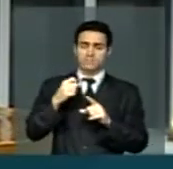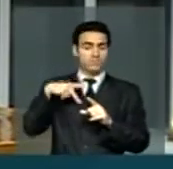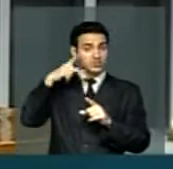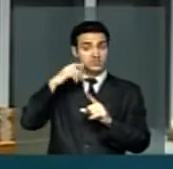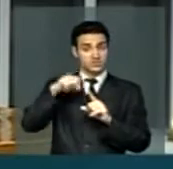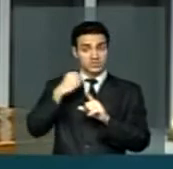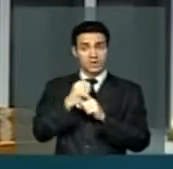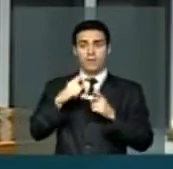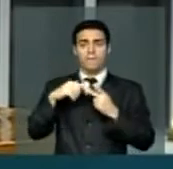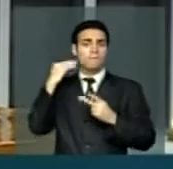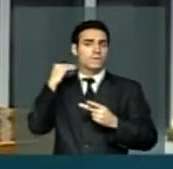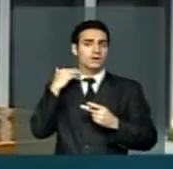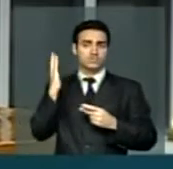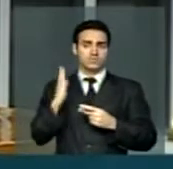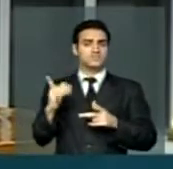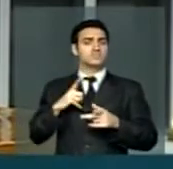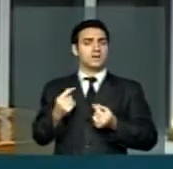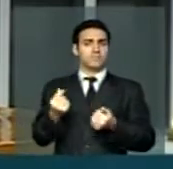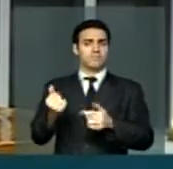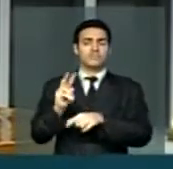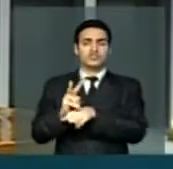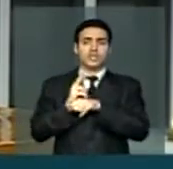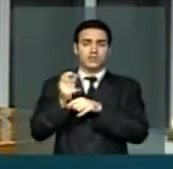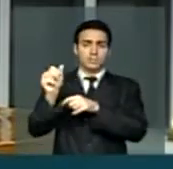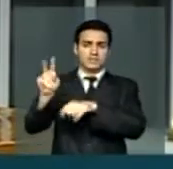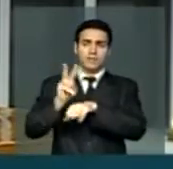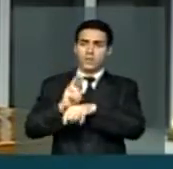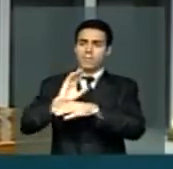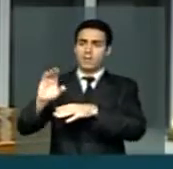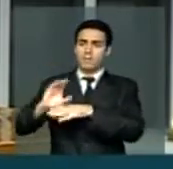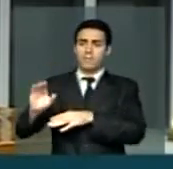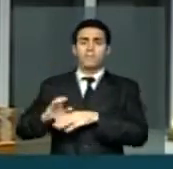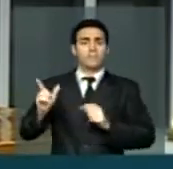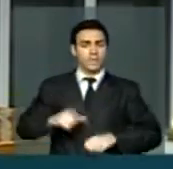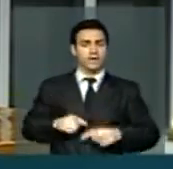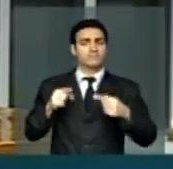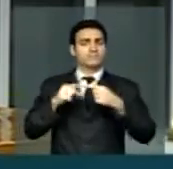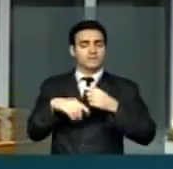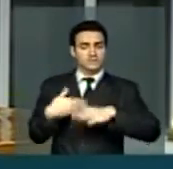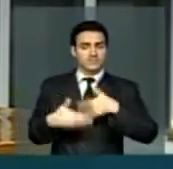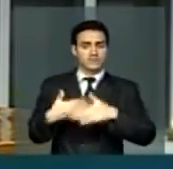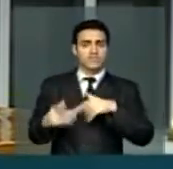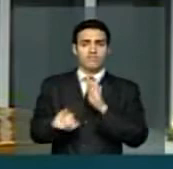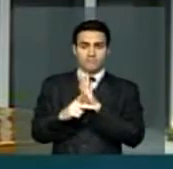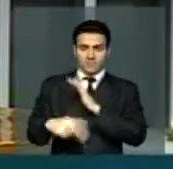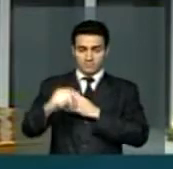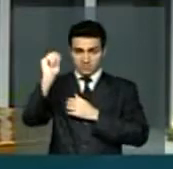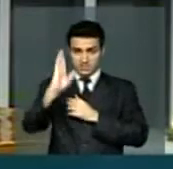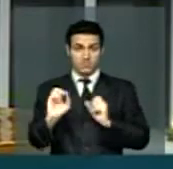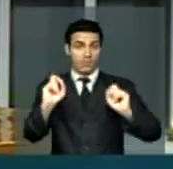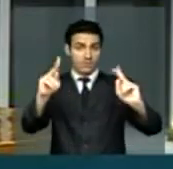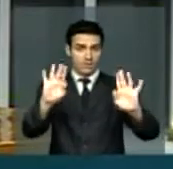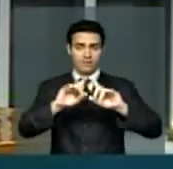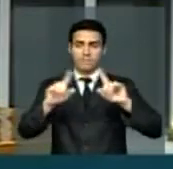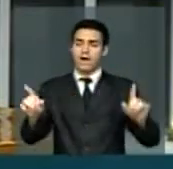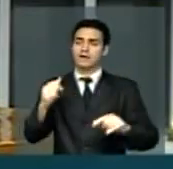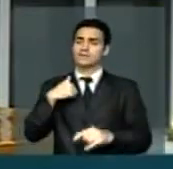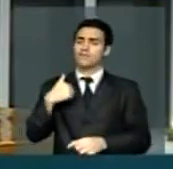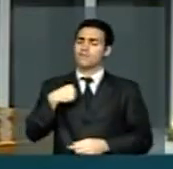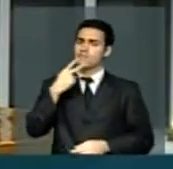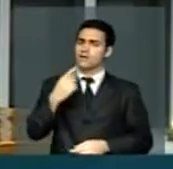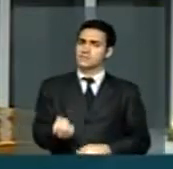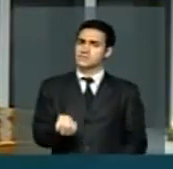Brasil com uma política de crédito que está coadunado com a lógica de desenvolvimento do nosso país. Portanto, eu diria que é